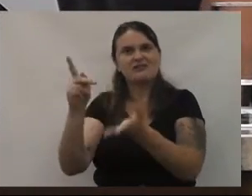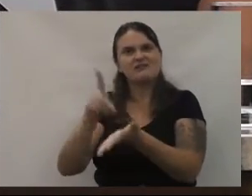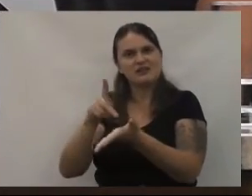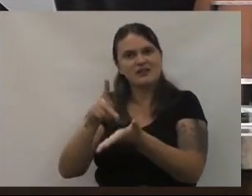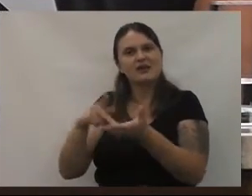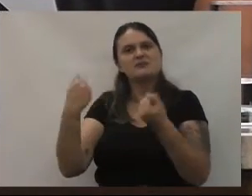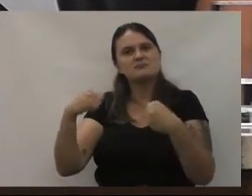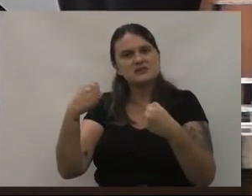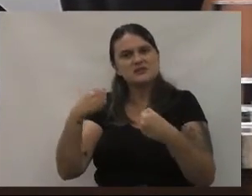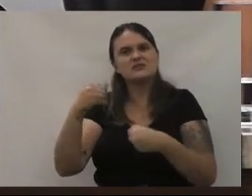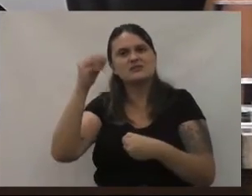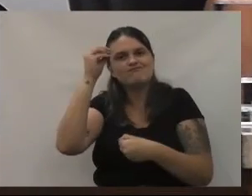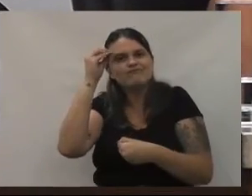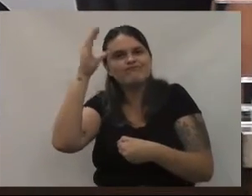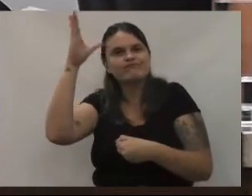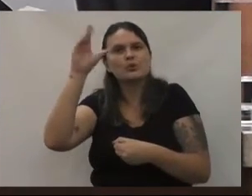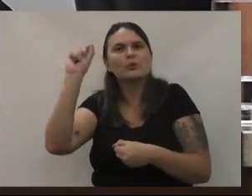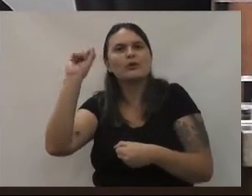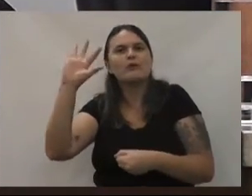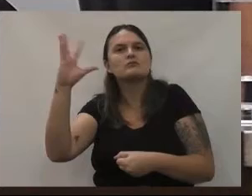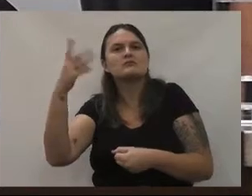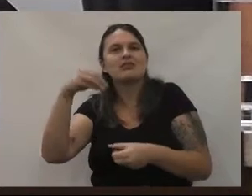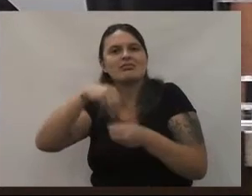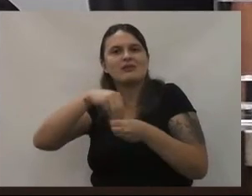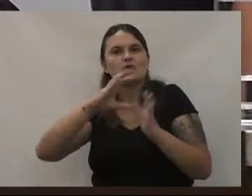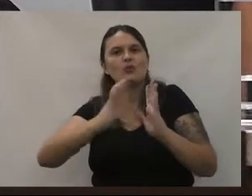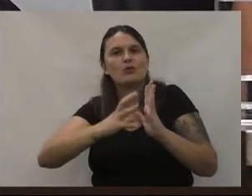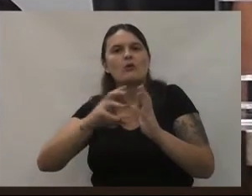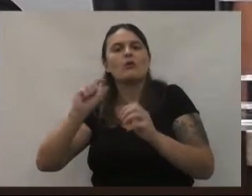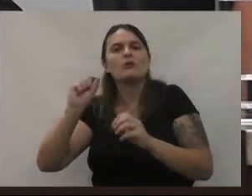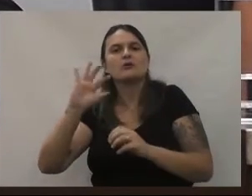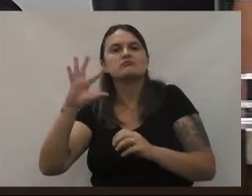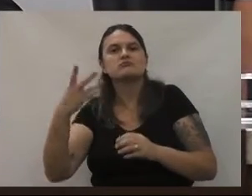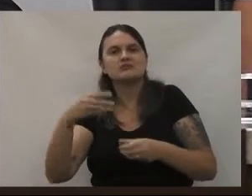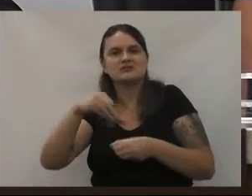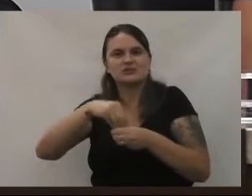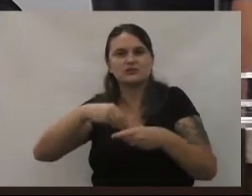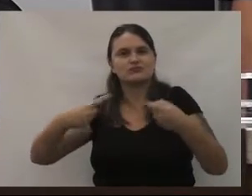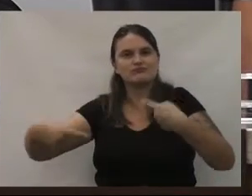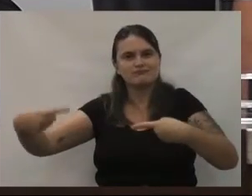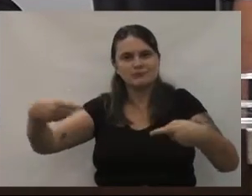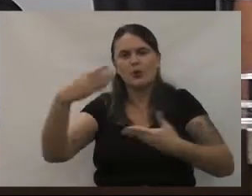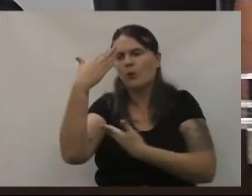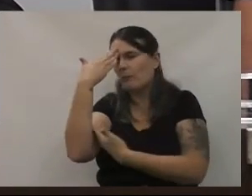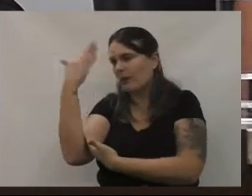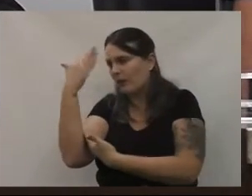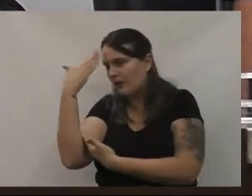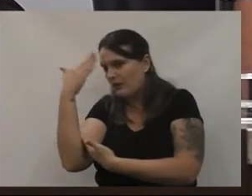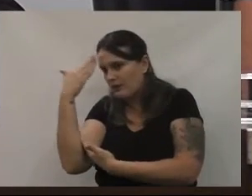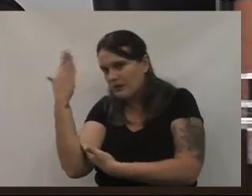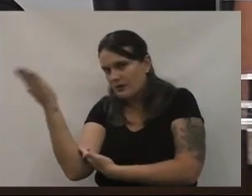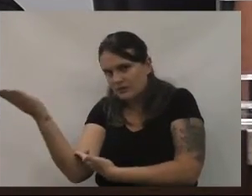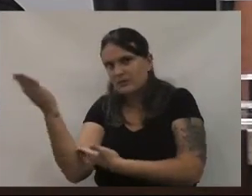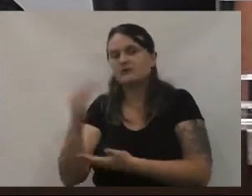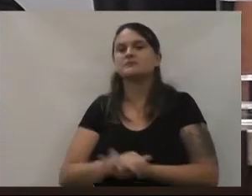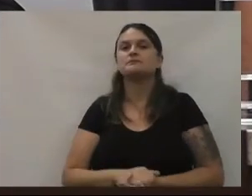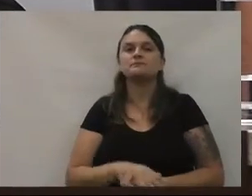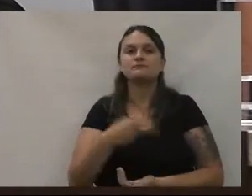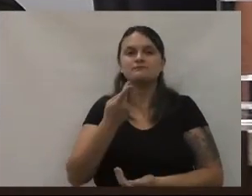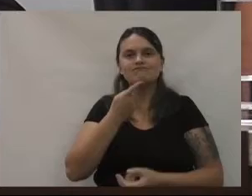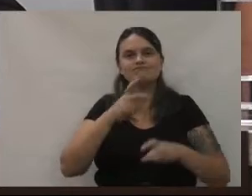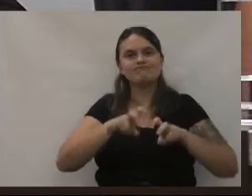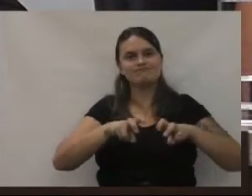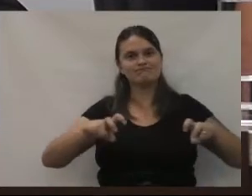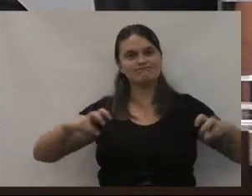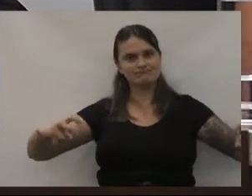tenha conhecimento do que está tramitando no nosso Congresso Nacional. Então, agradeço imensamente e dizer que essa